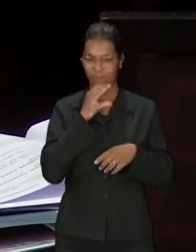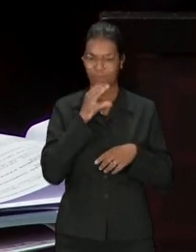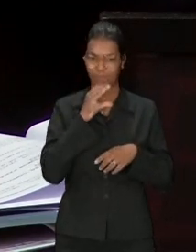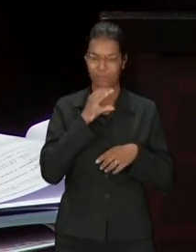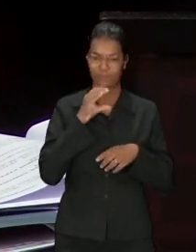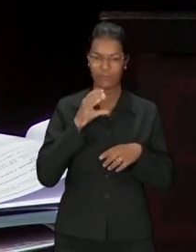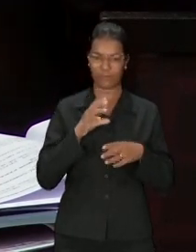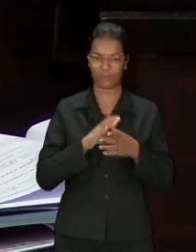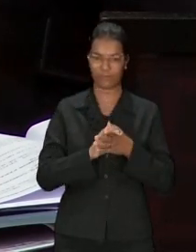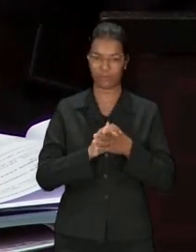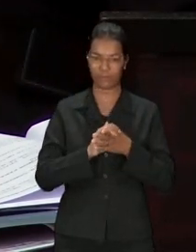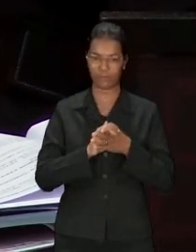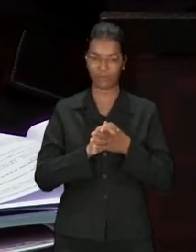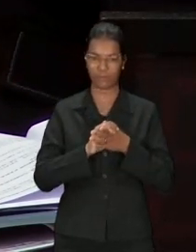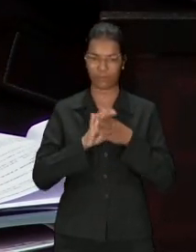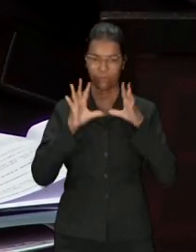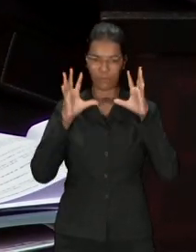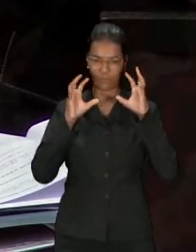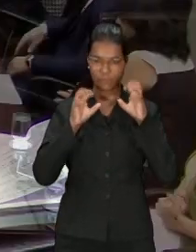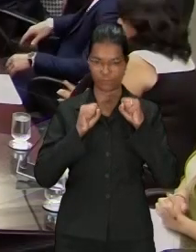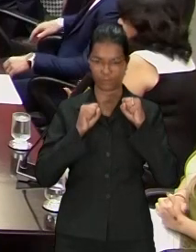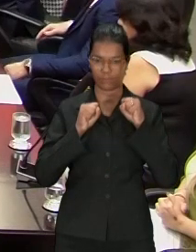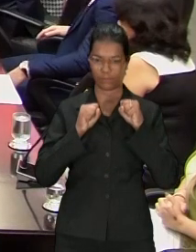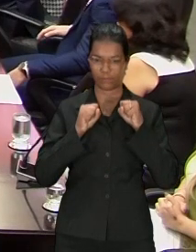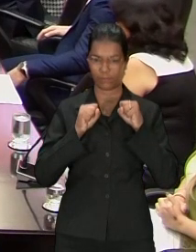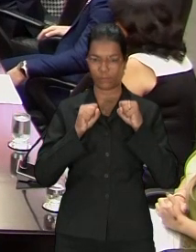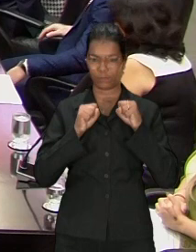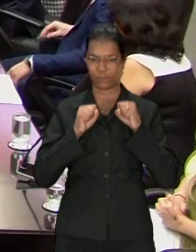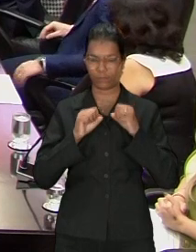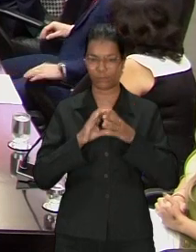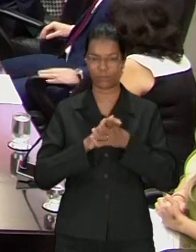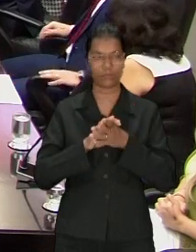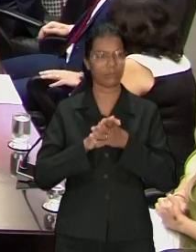Teve um acidente aí hoje, infelizmente. Então,